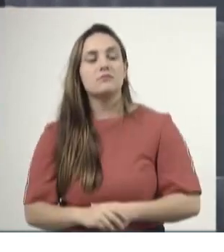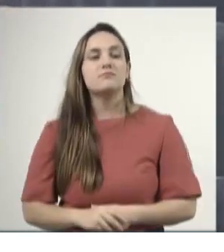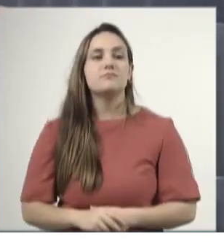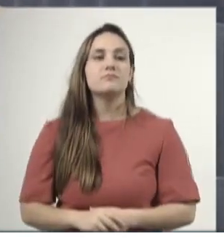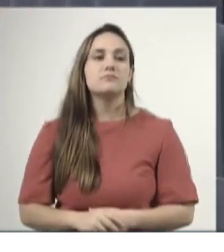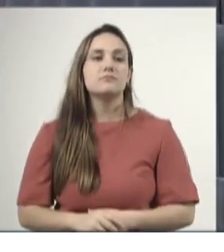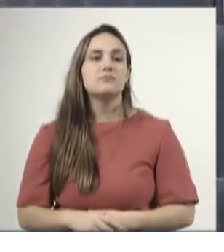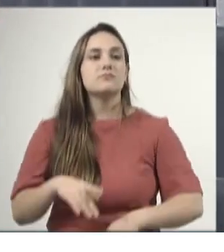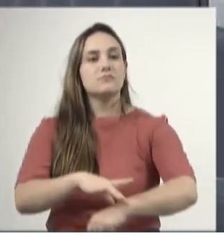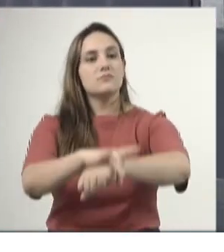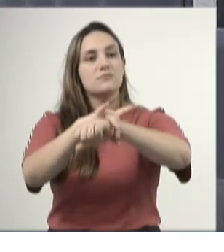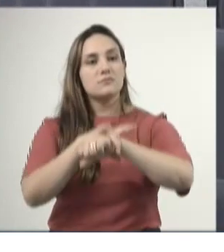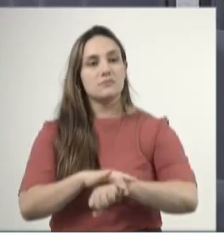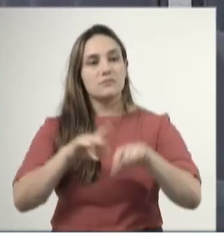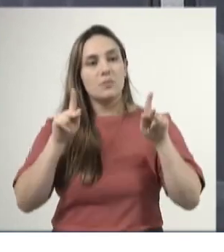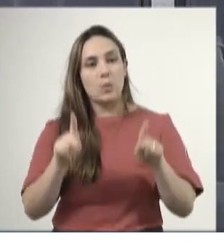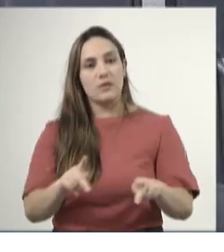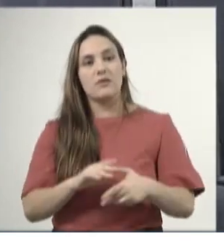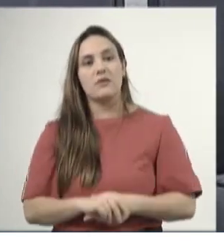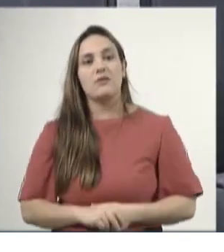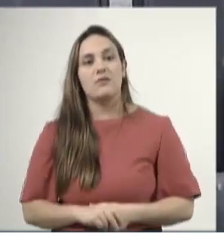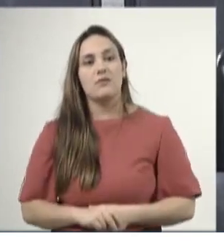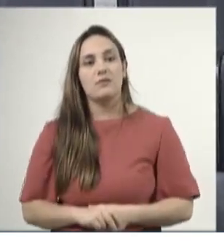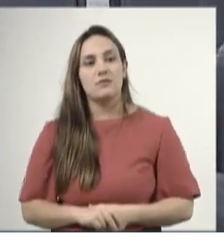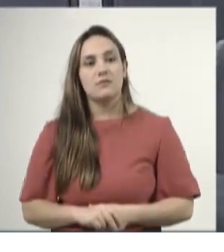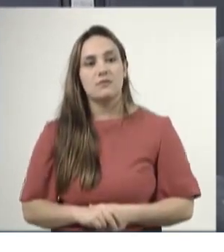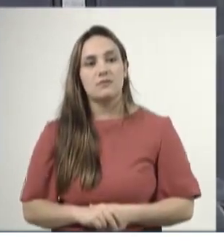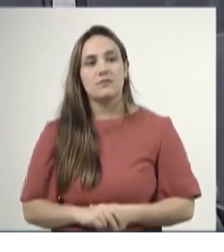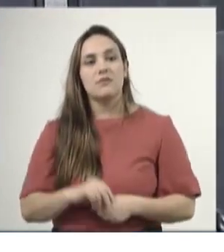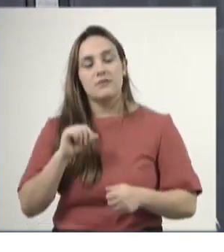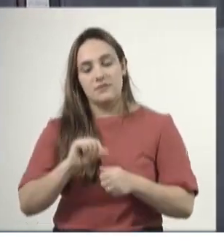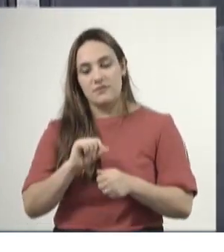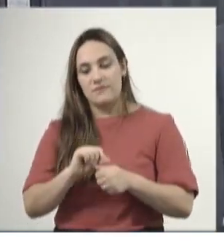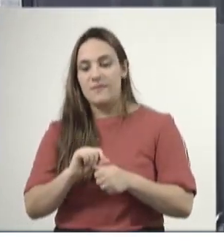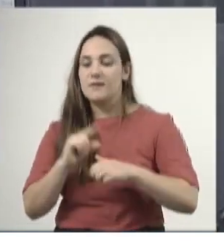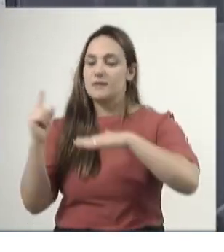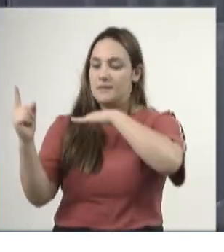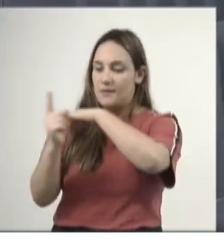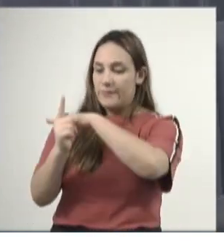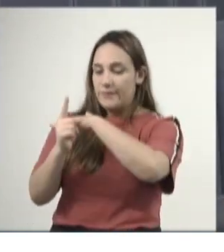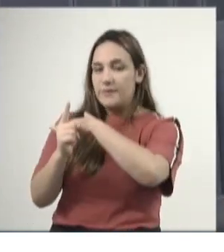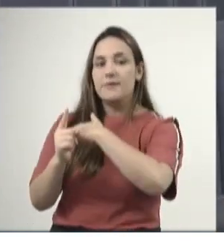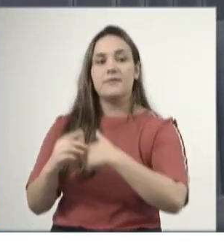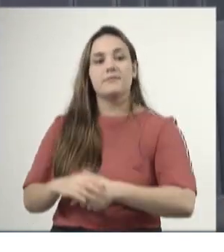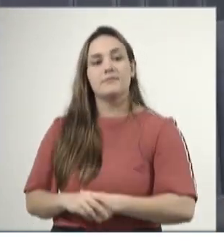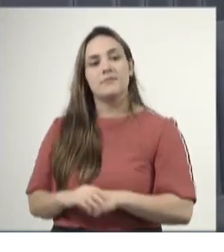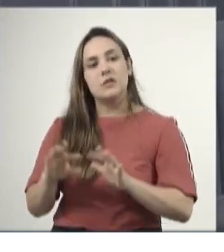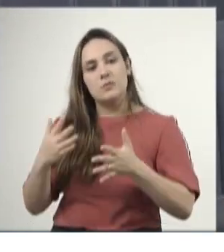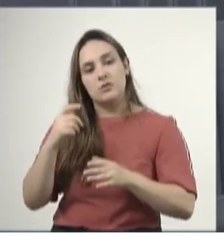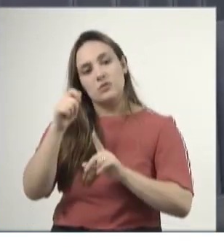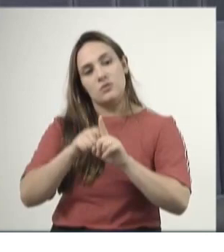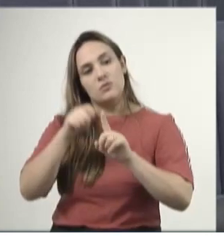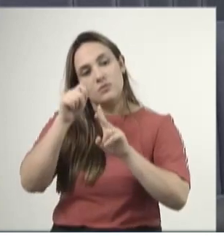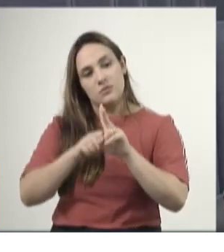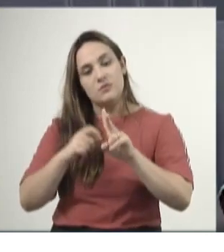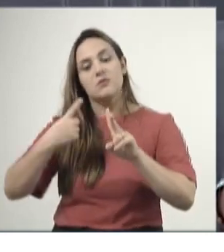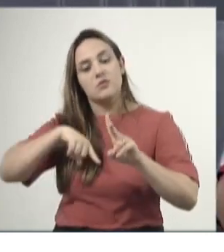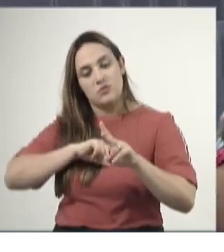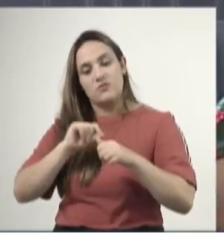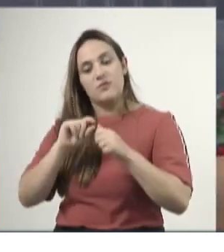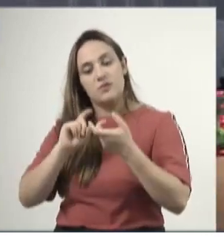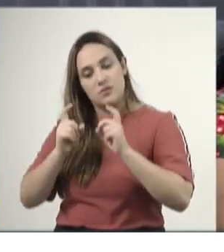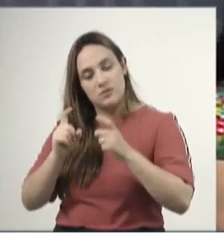monitoramento com as entidades que dispõem desse serviço de radioterapia e a cada 2-3 meses nós nos